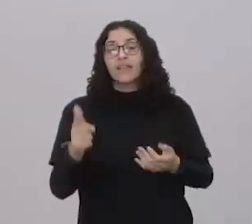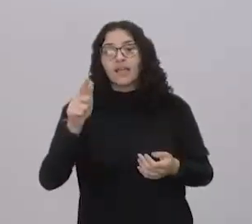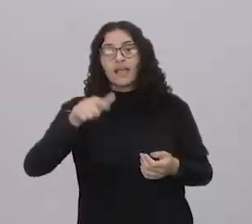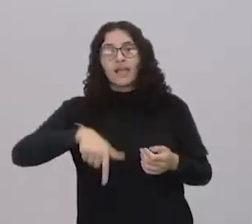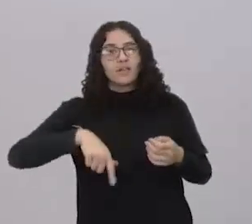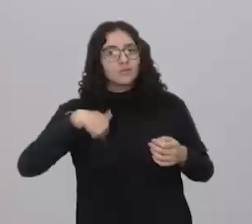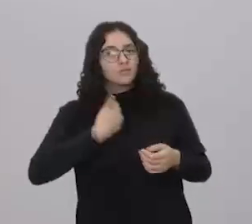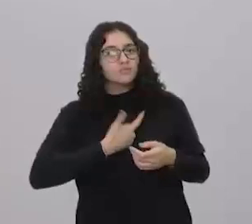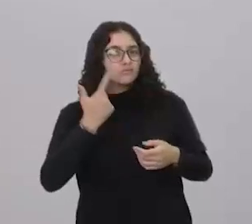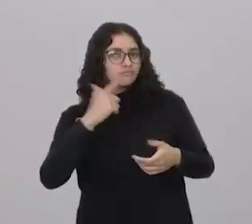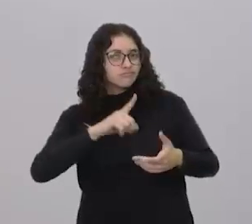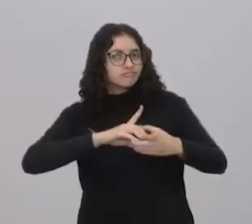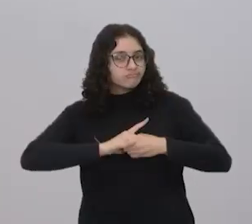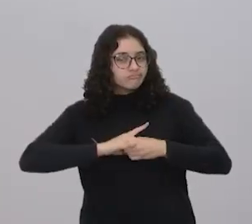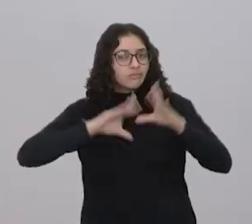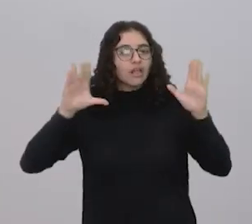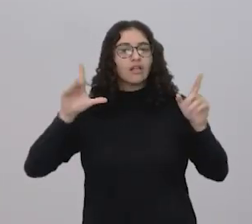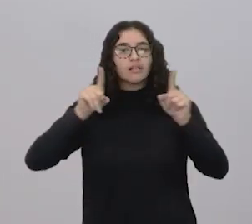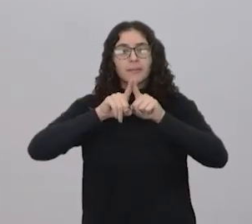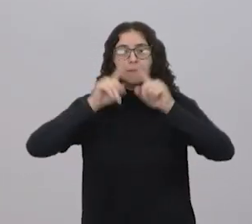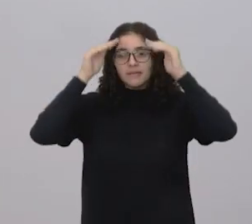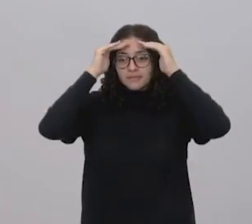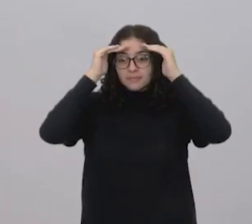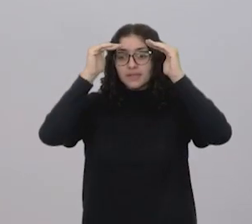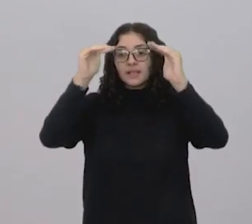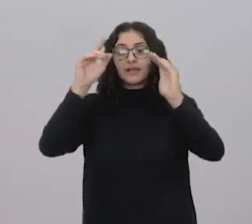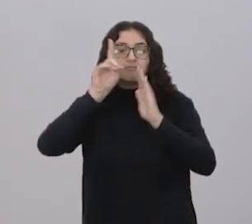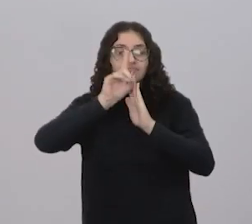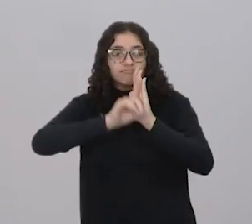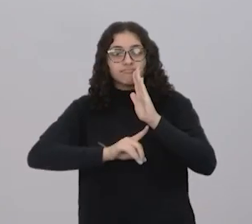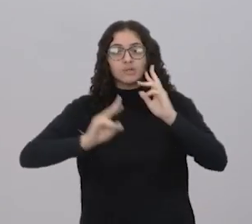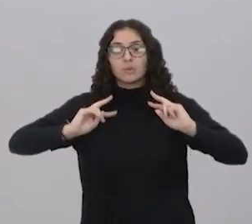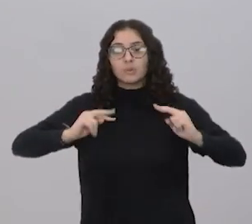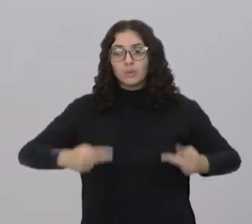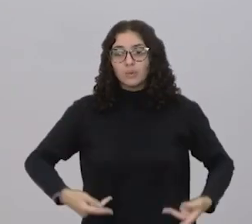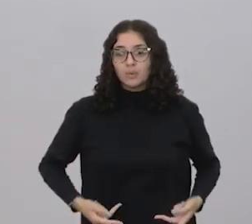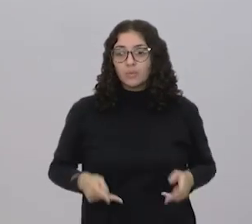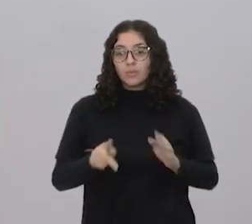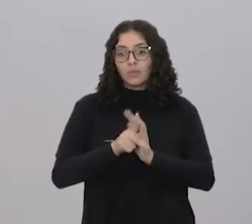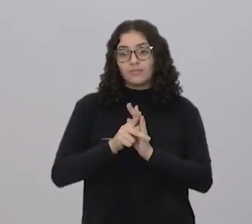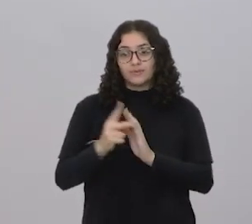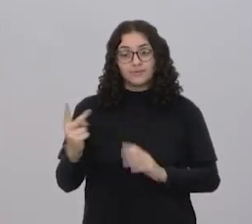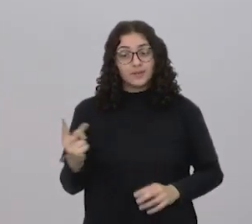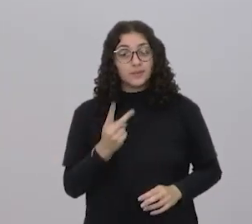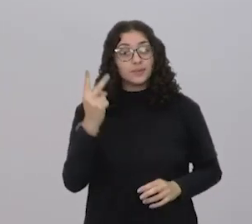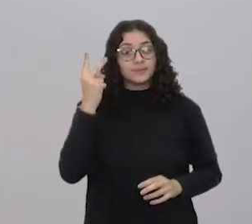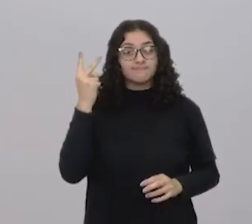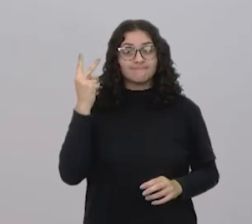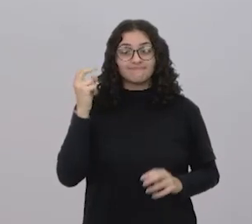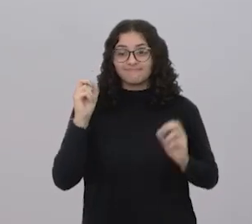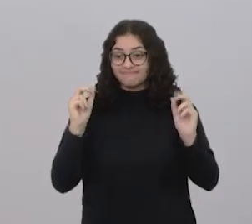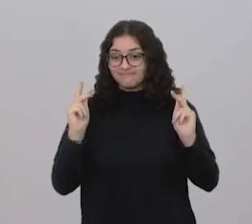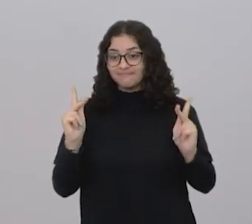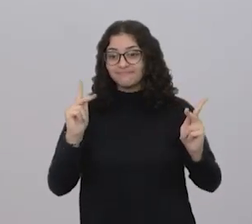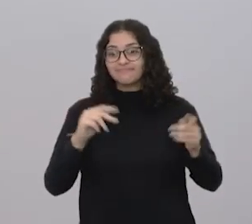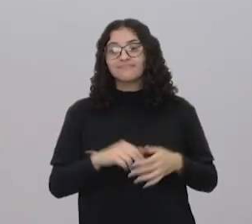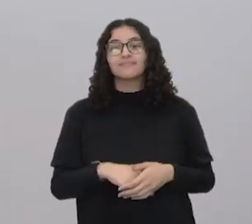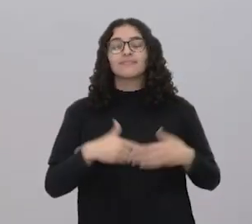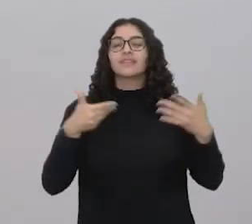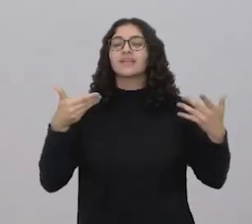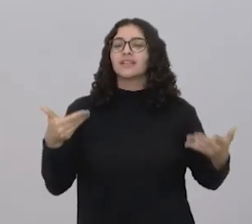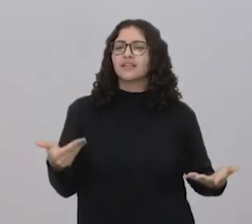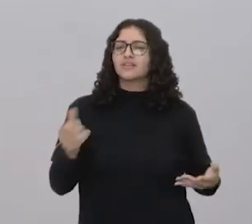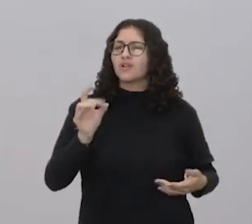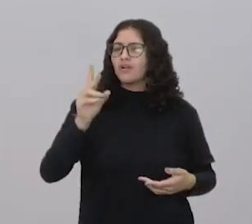forma democrática e respeitando os direitos humanos, respeitando os valores humanos. Pois bem, só para dar uma relembrada, né? A